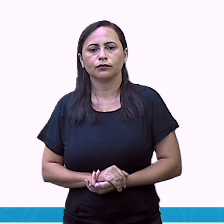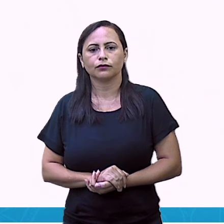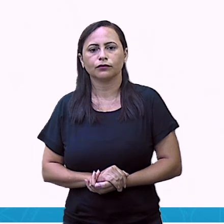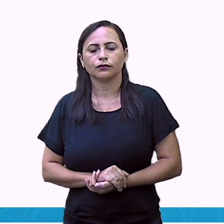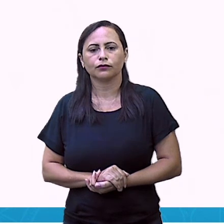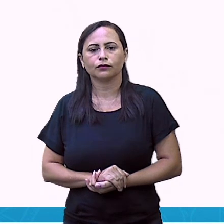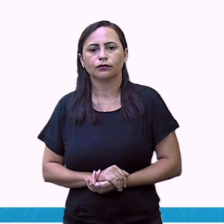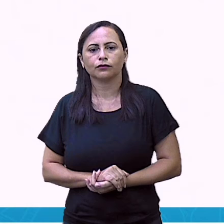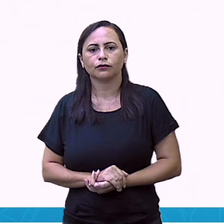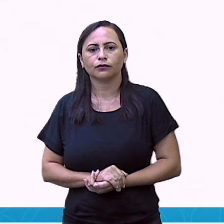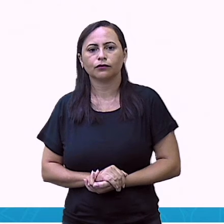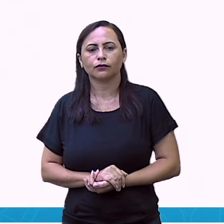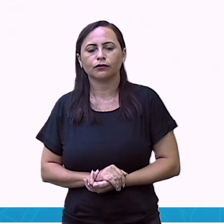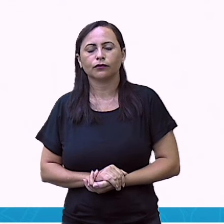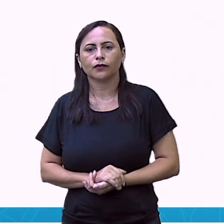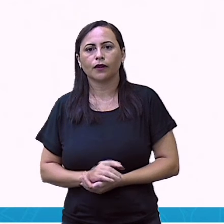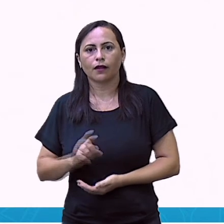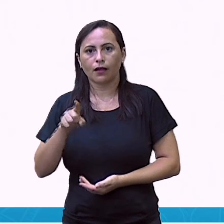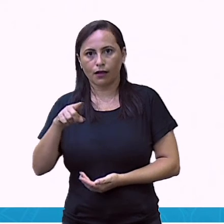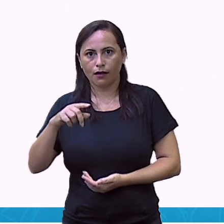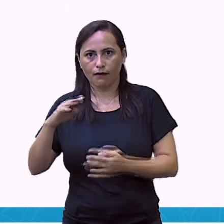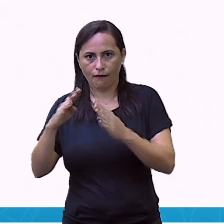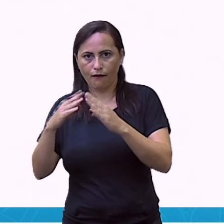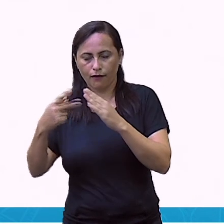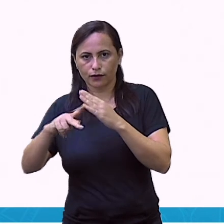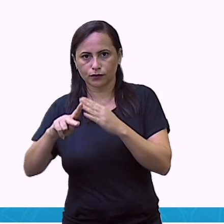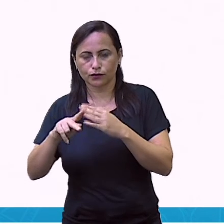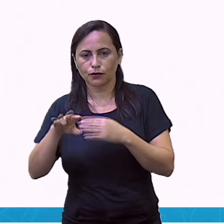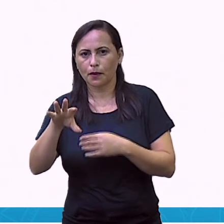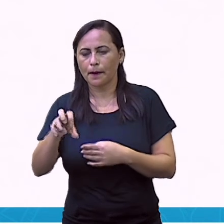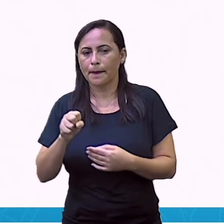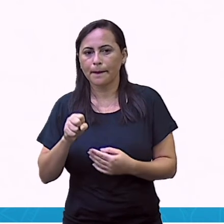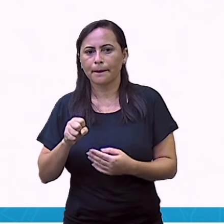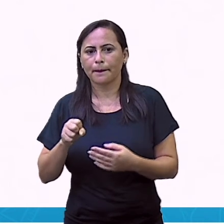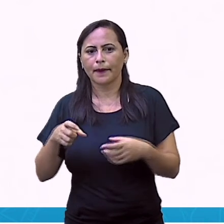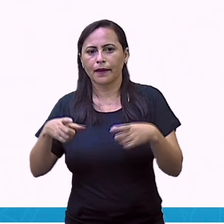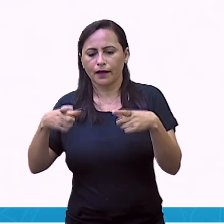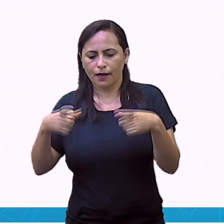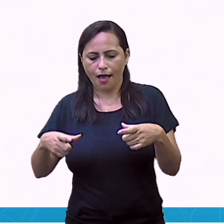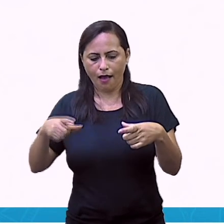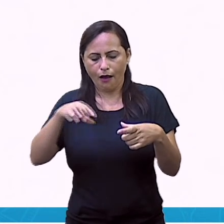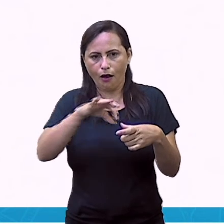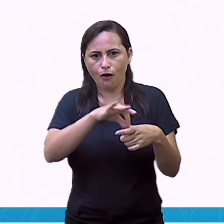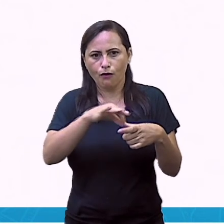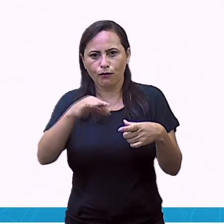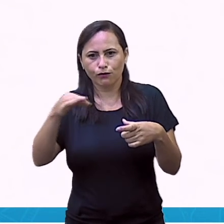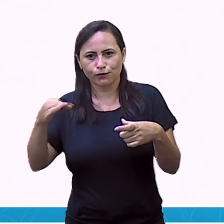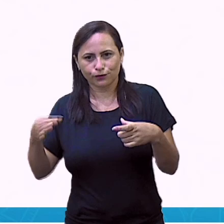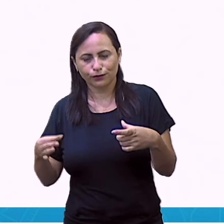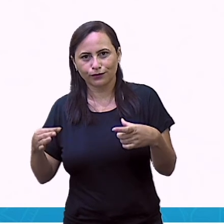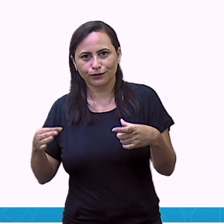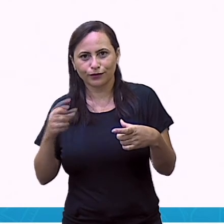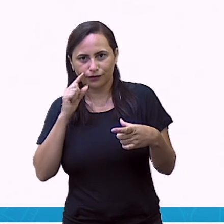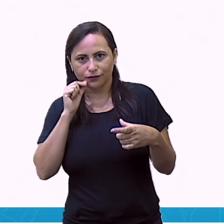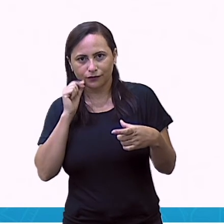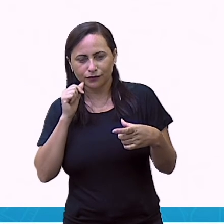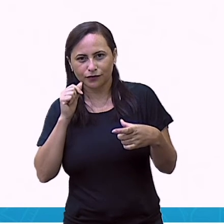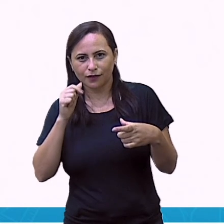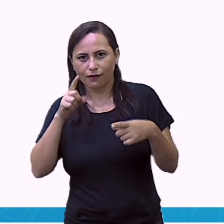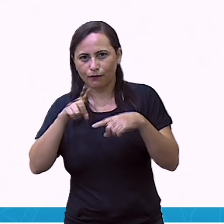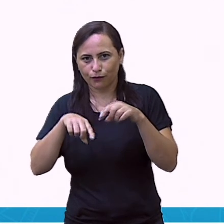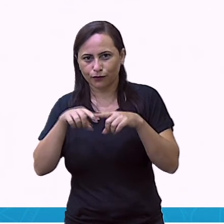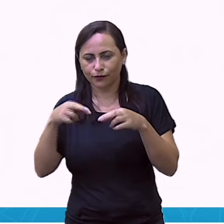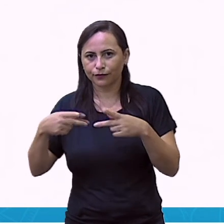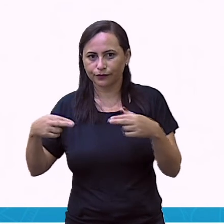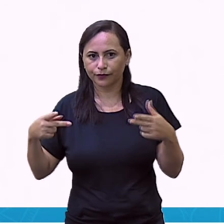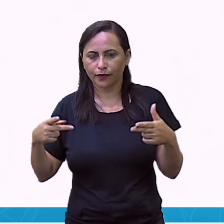5 centímetros. Você vai em casa pegar ainda um estojo, tá? O que é o estojo? Aquela bolsinha que a gente guarda os